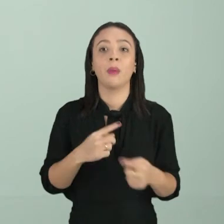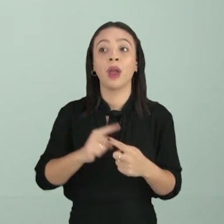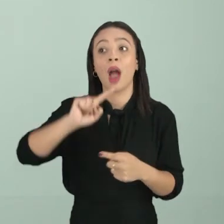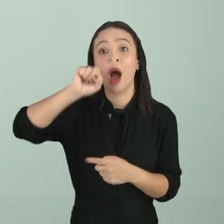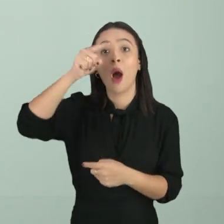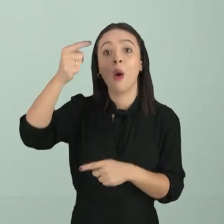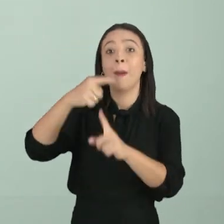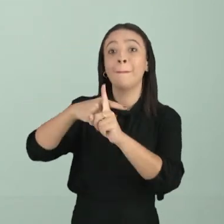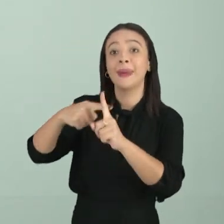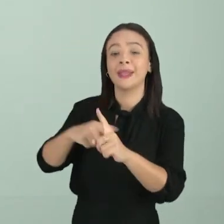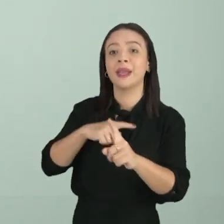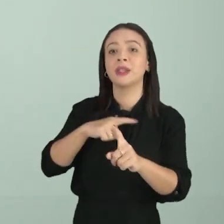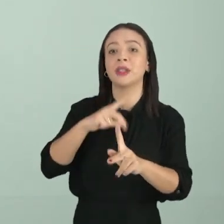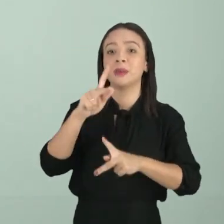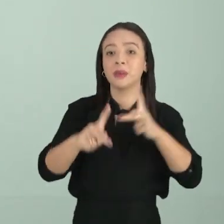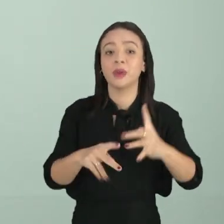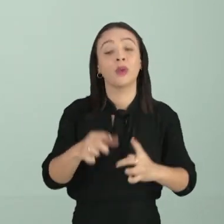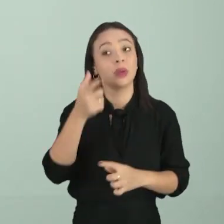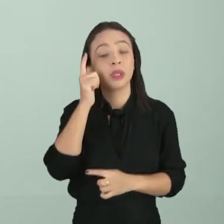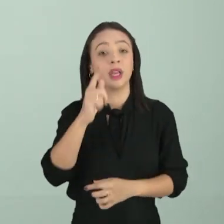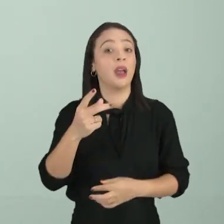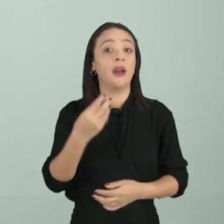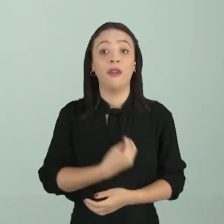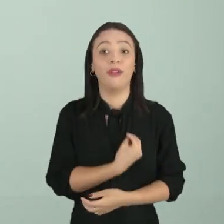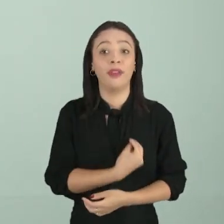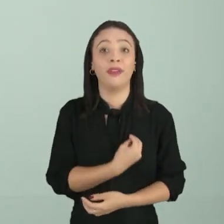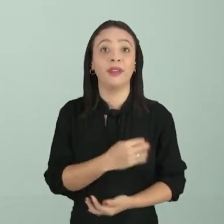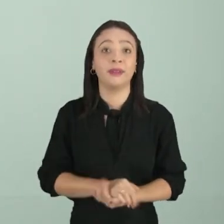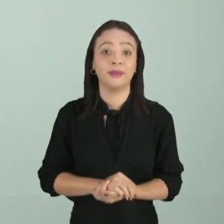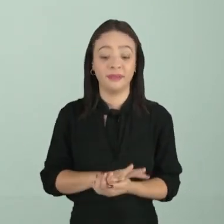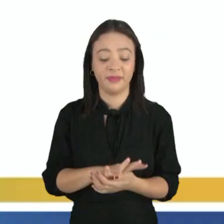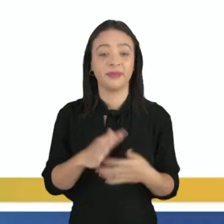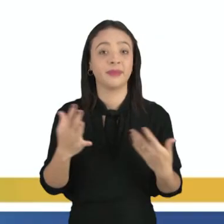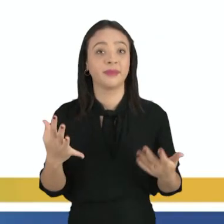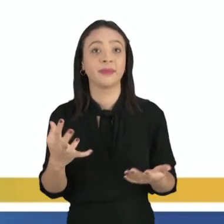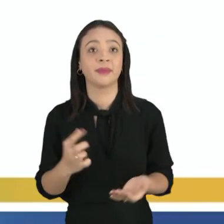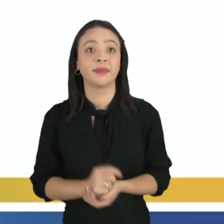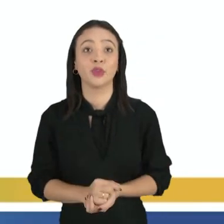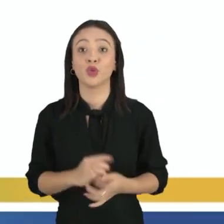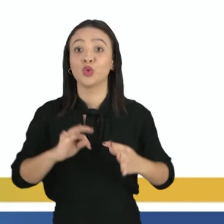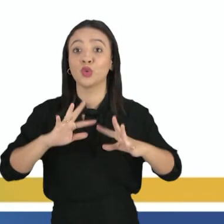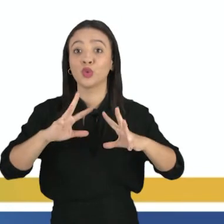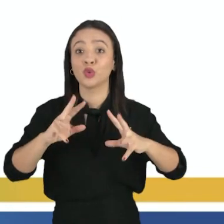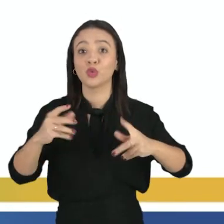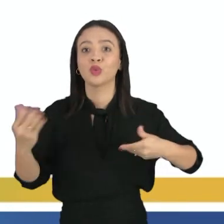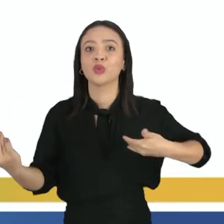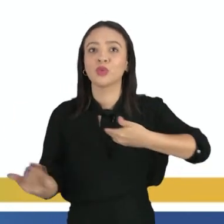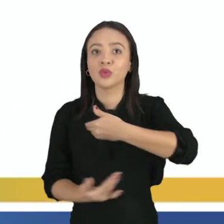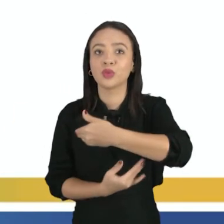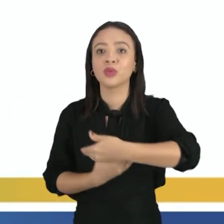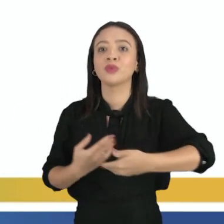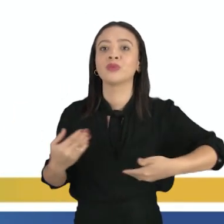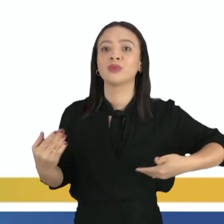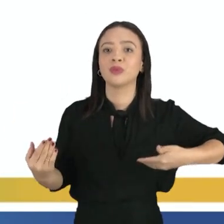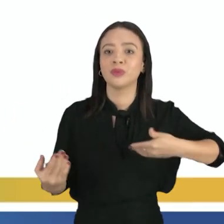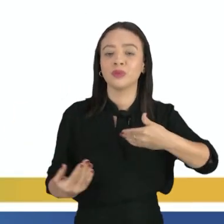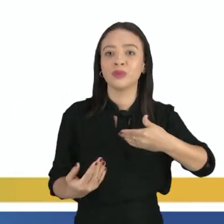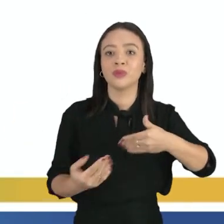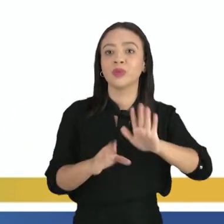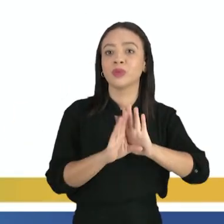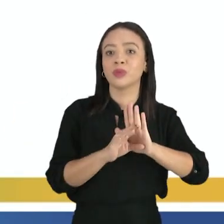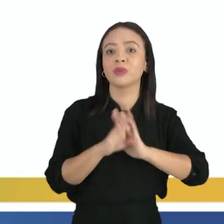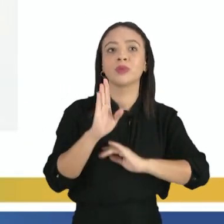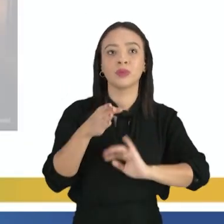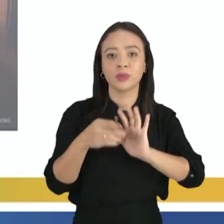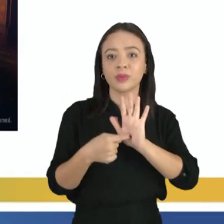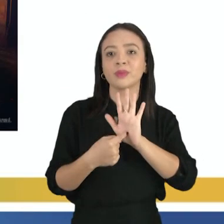metade pudesse viver com os recursos da Terra, né? Então olha aqui como está tudo interligado, pessoal. Como esses conceitos que eu